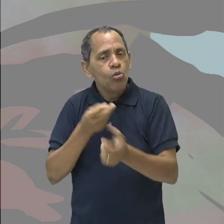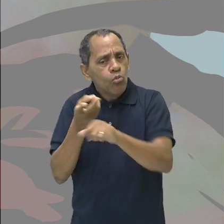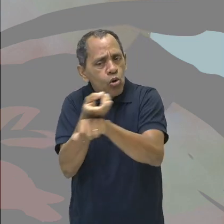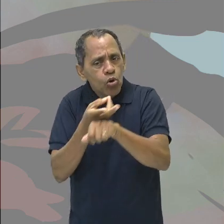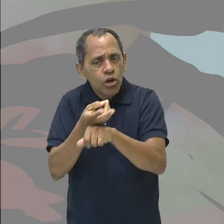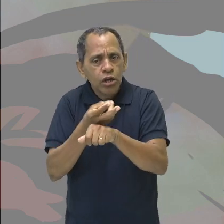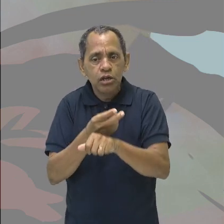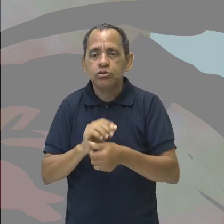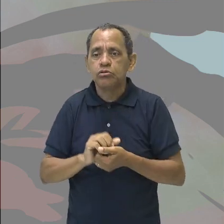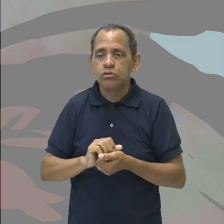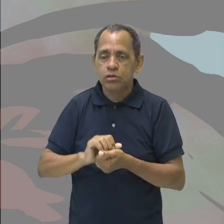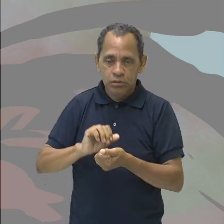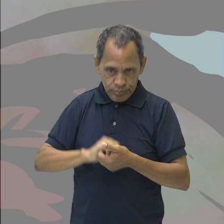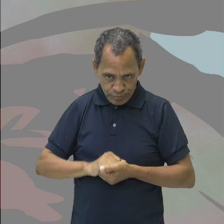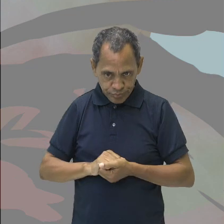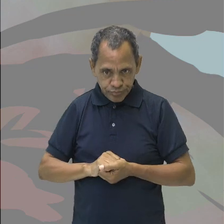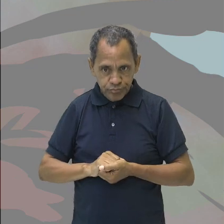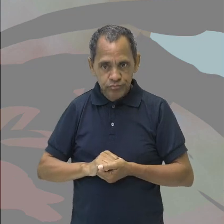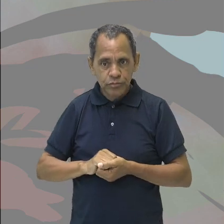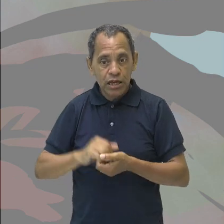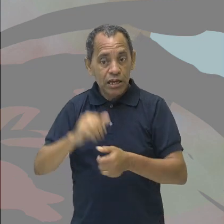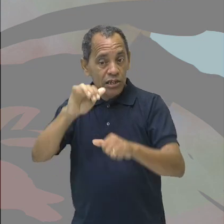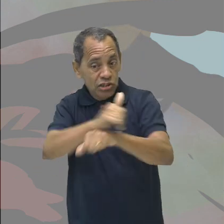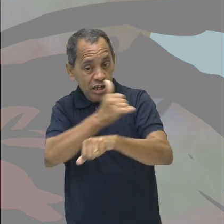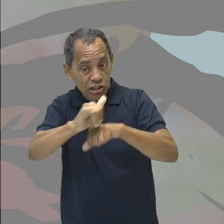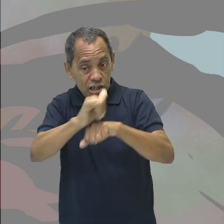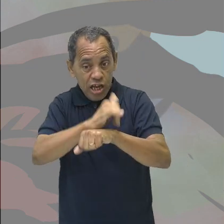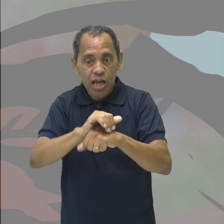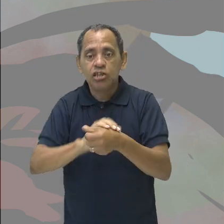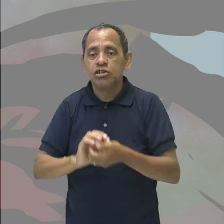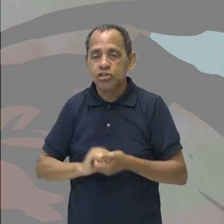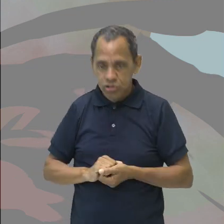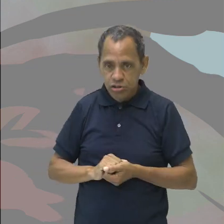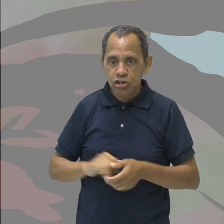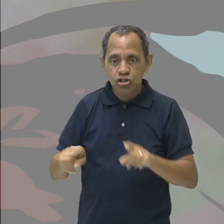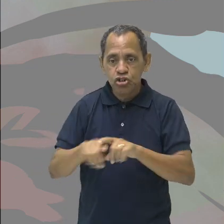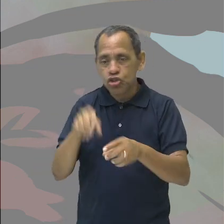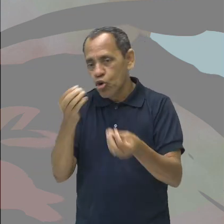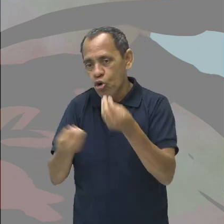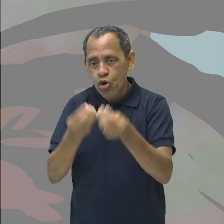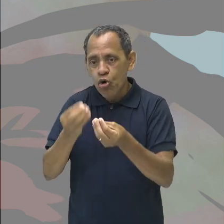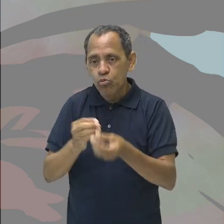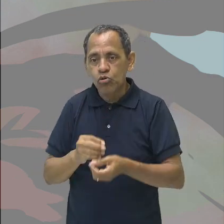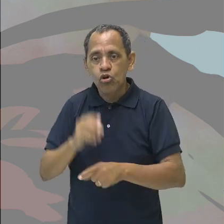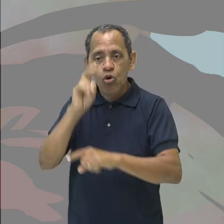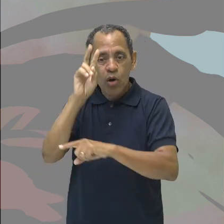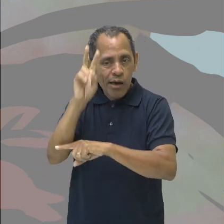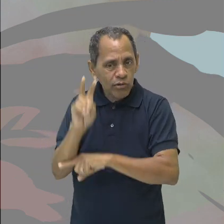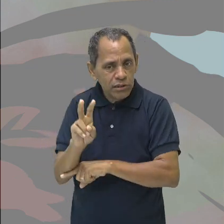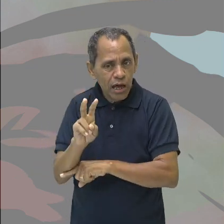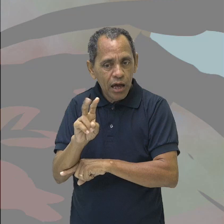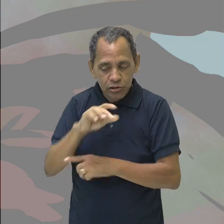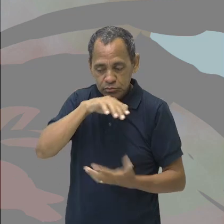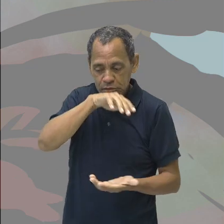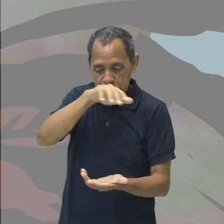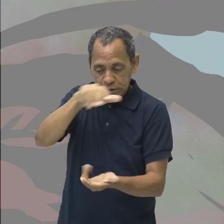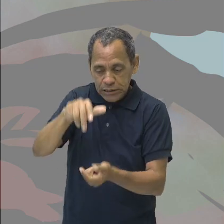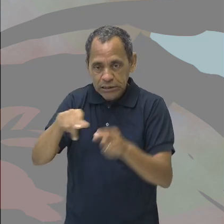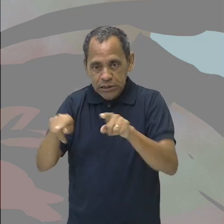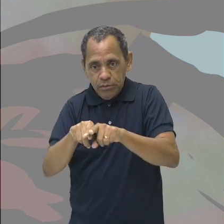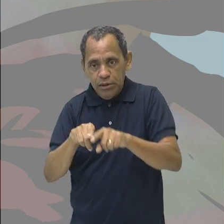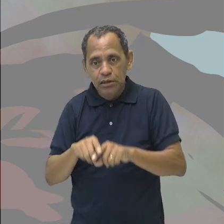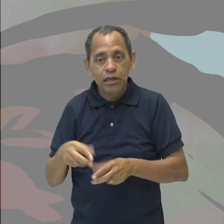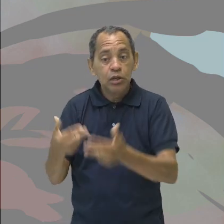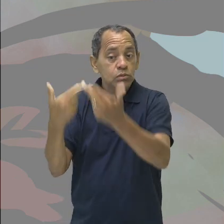O planeta é a nossa casa e cuidar dele é responsabilidade de